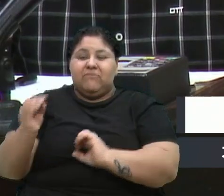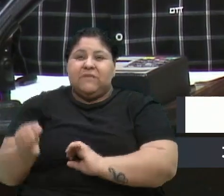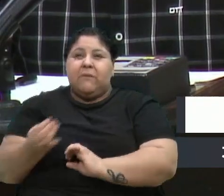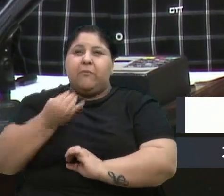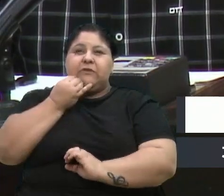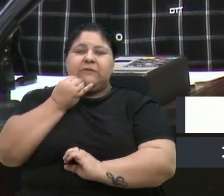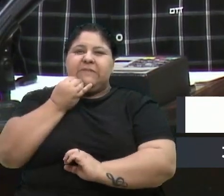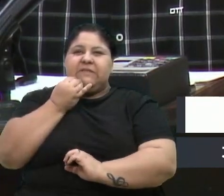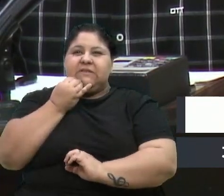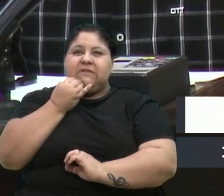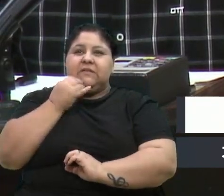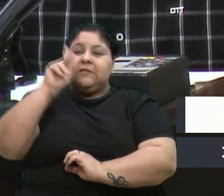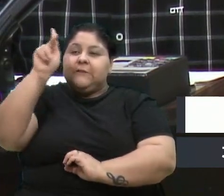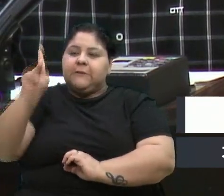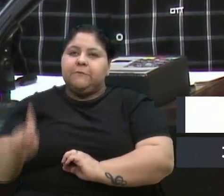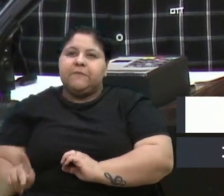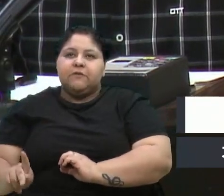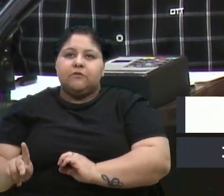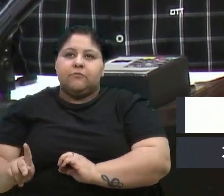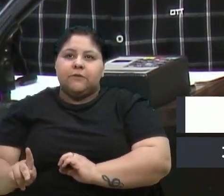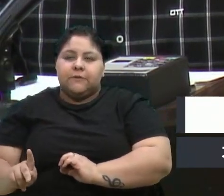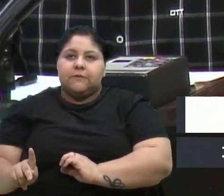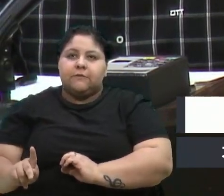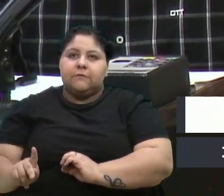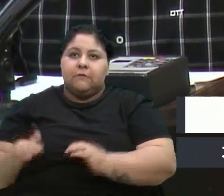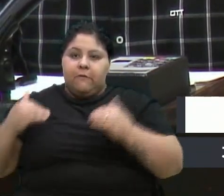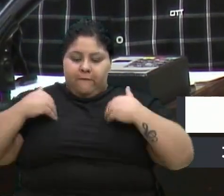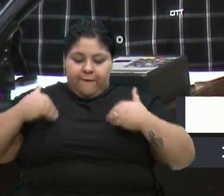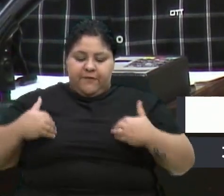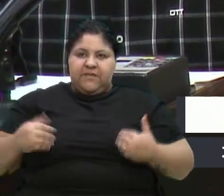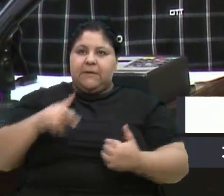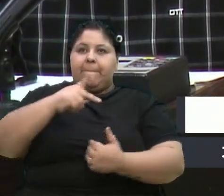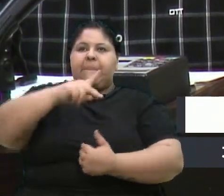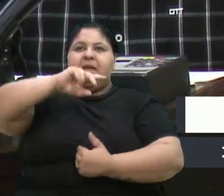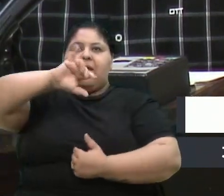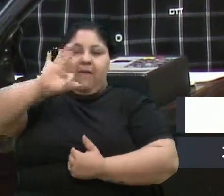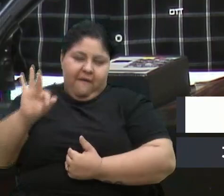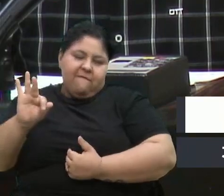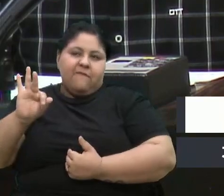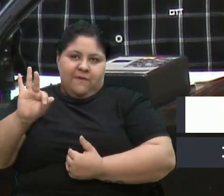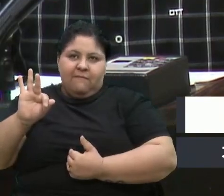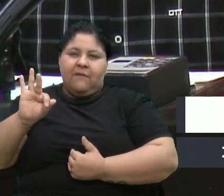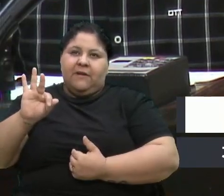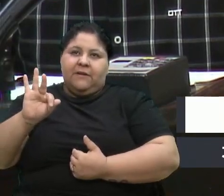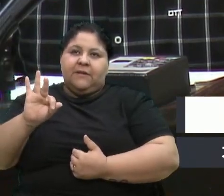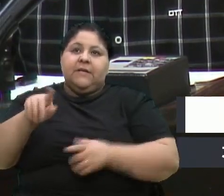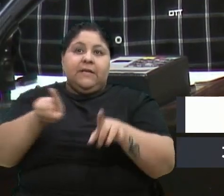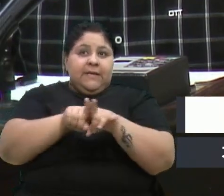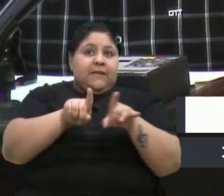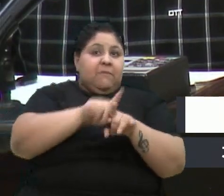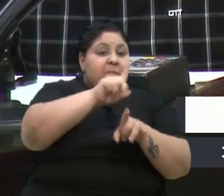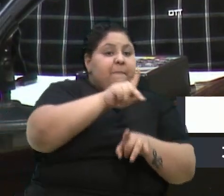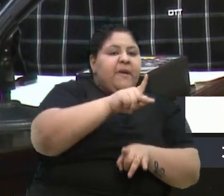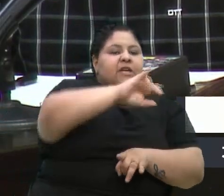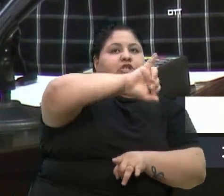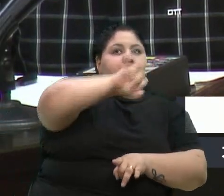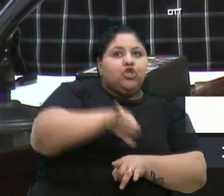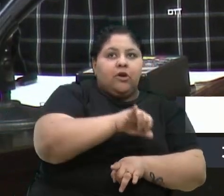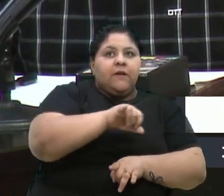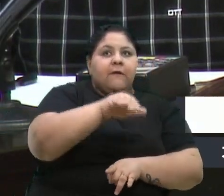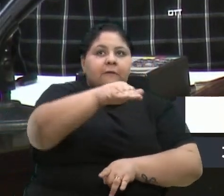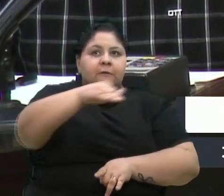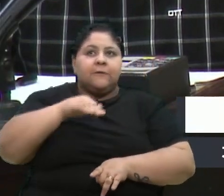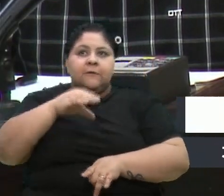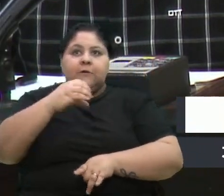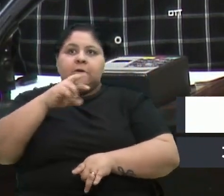de pessoas físicas e também pessoas jurídicas poder obter o crédito para